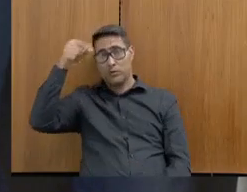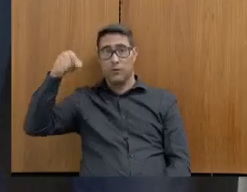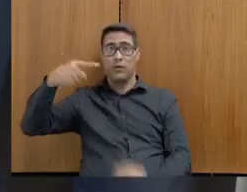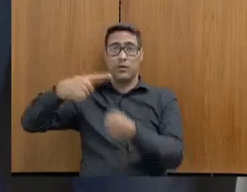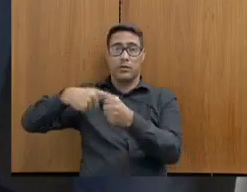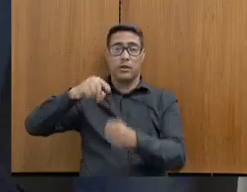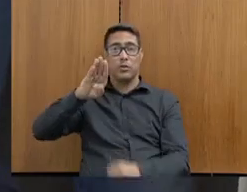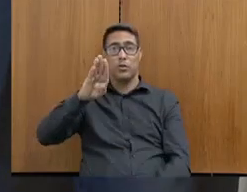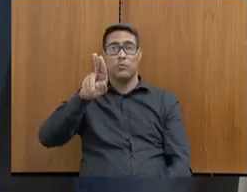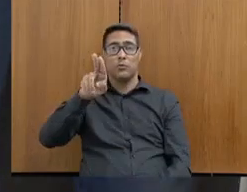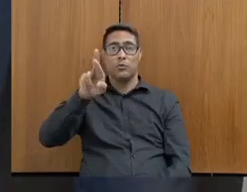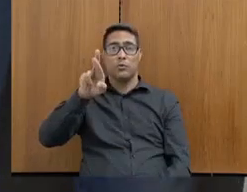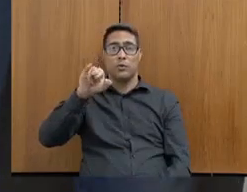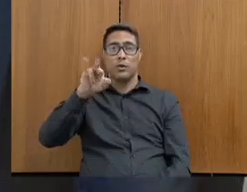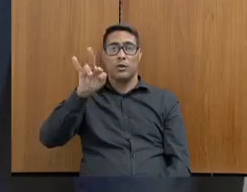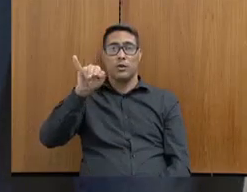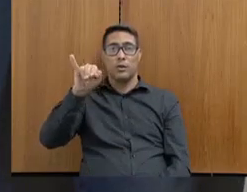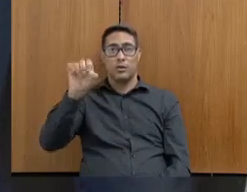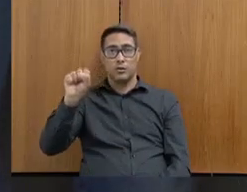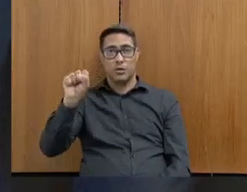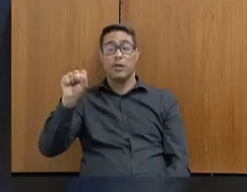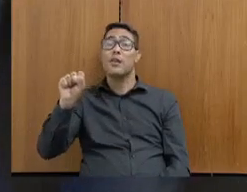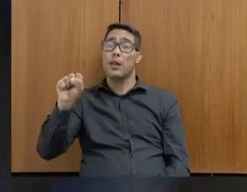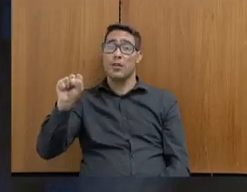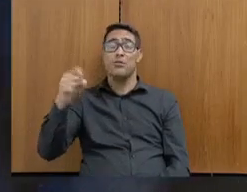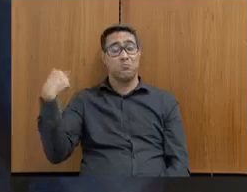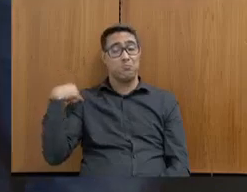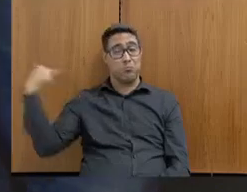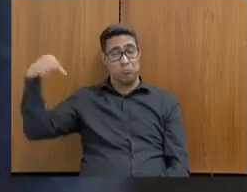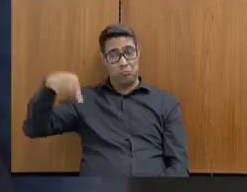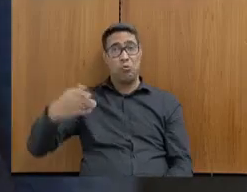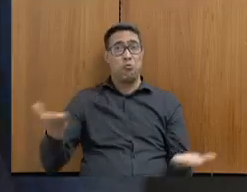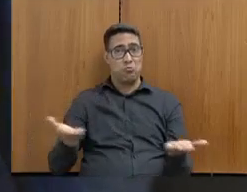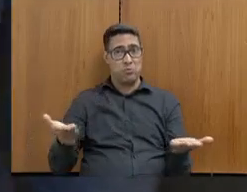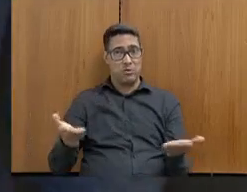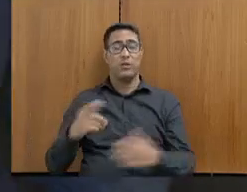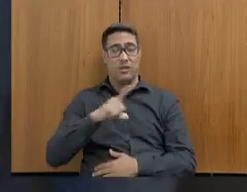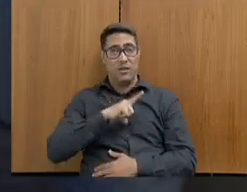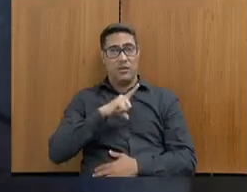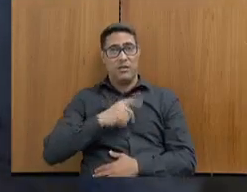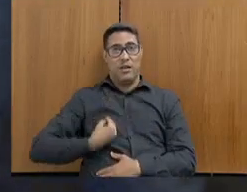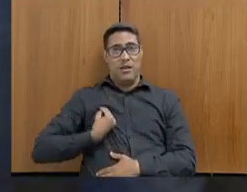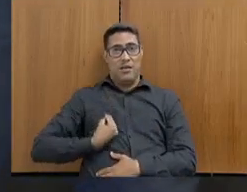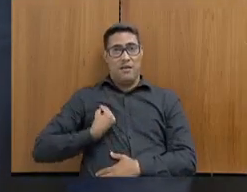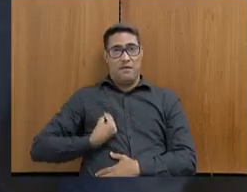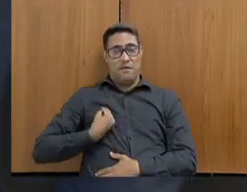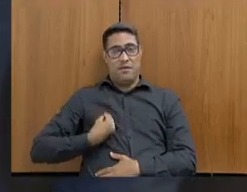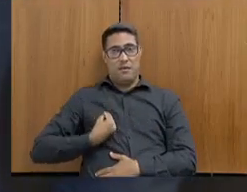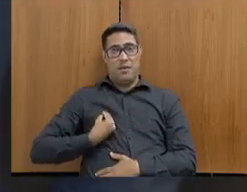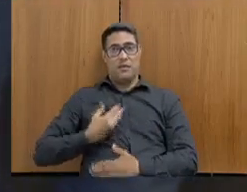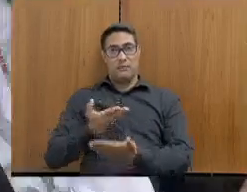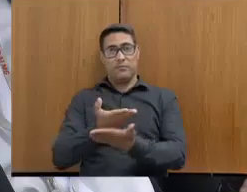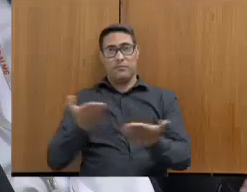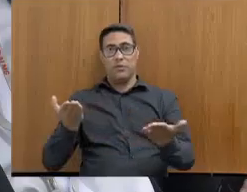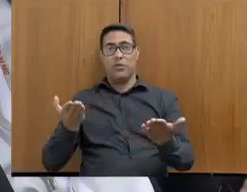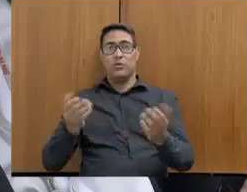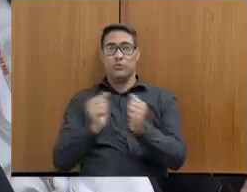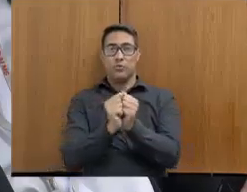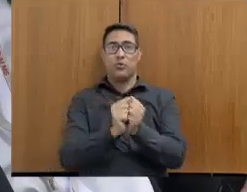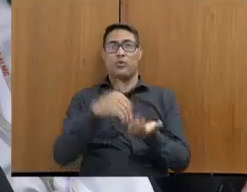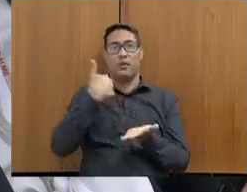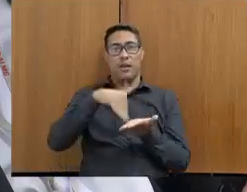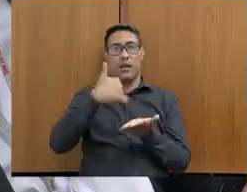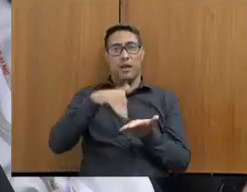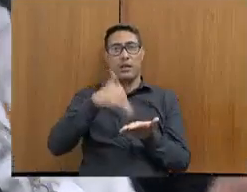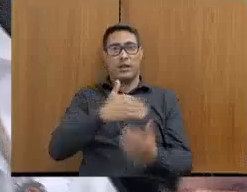Dr Kenny fez questão de estar aqui presente nesta reunião juntamente com seu secretário de governo